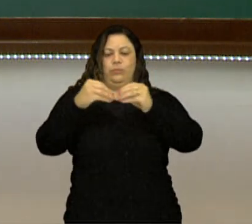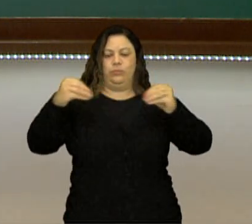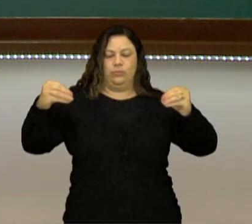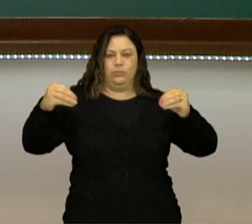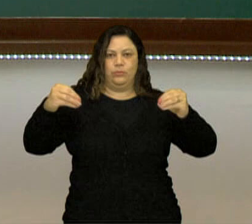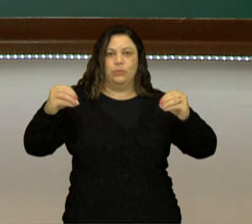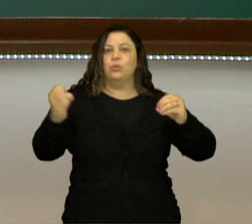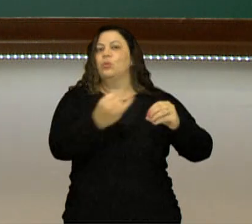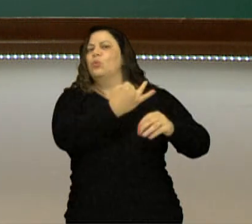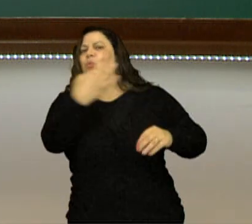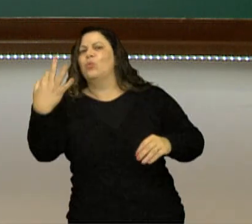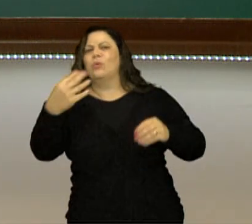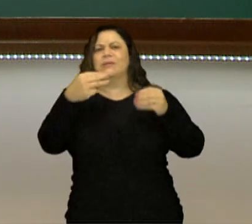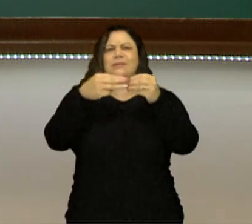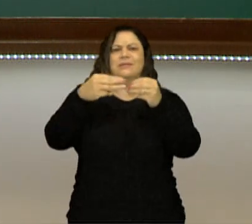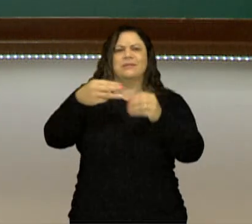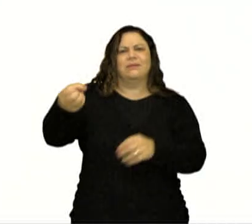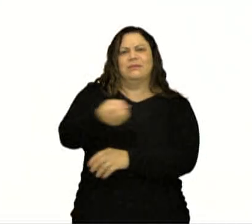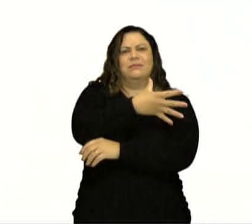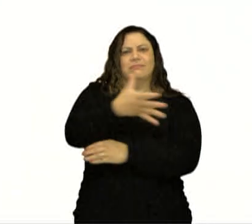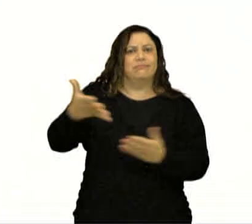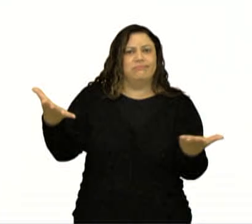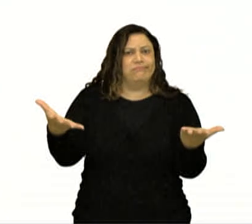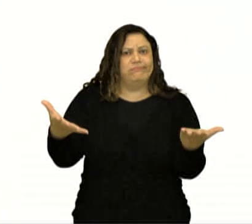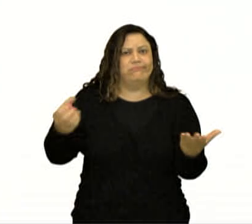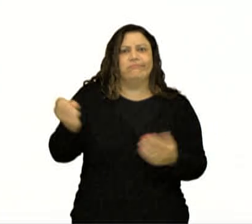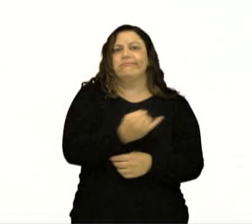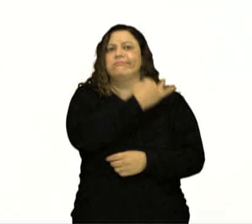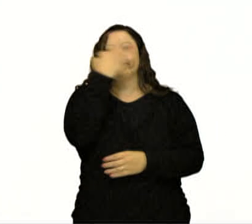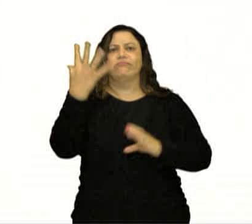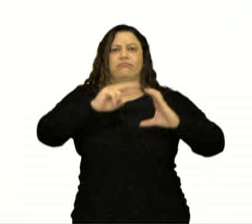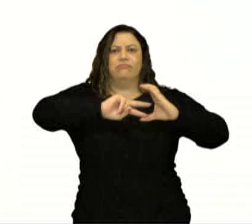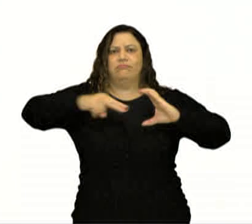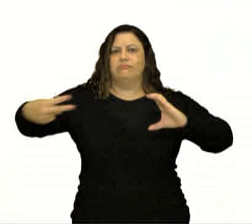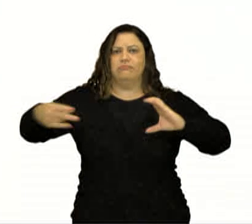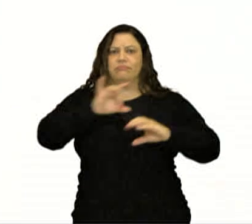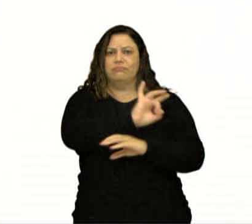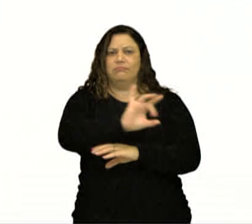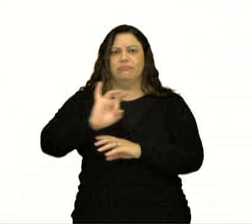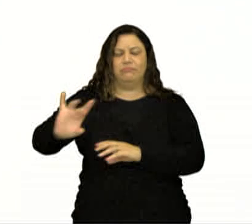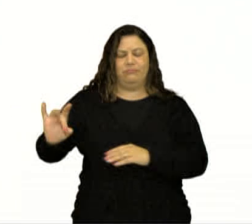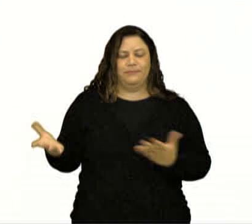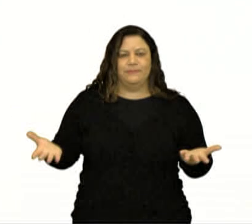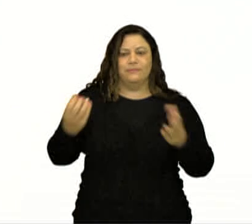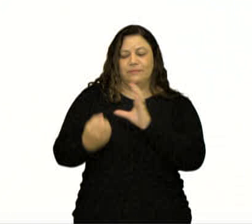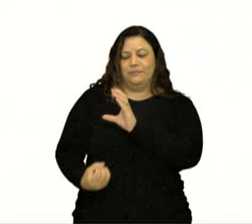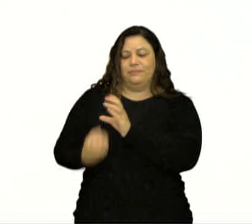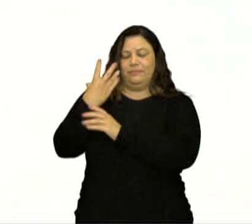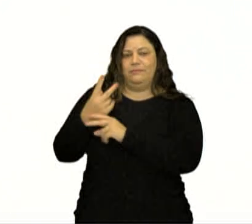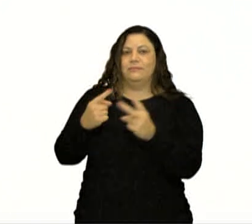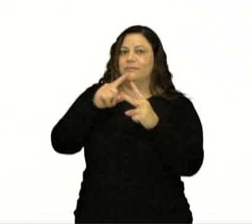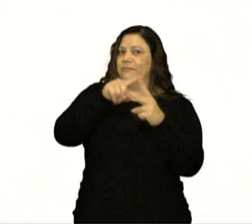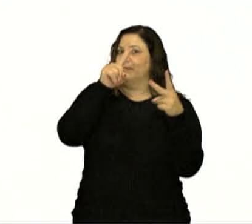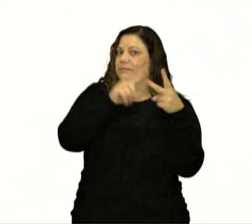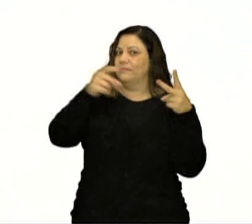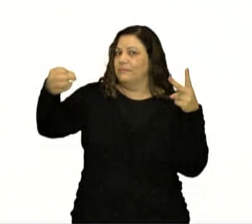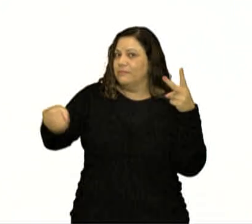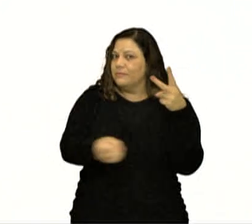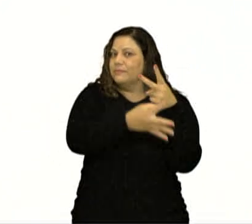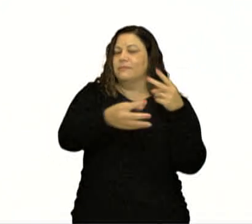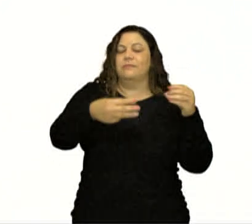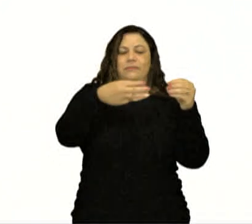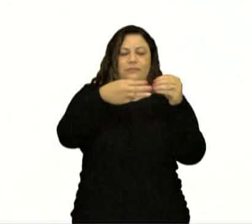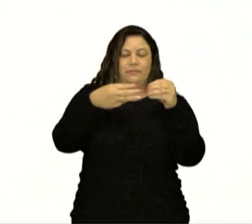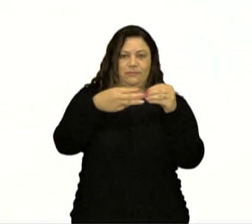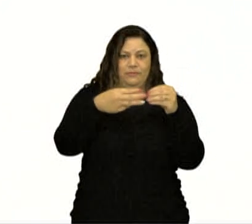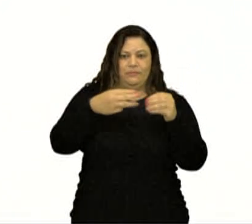com quantos cromossomos em cada um. Então, ao sofrer esse processo de mitose, essa célula vai dar origem a duas novas células com o mesmo